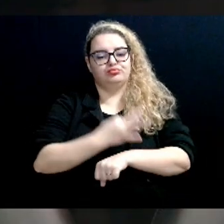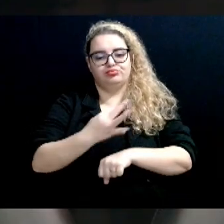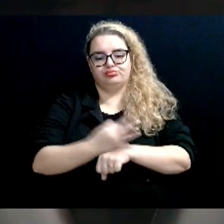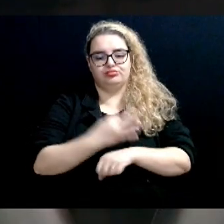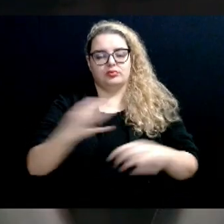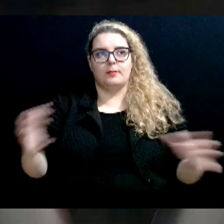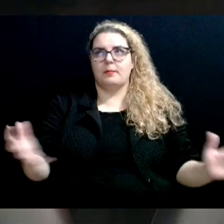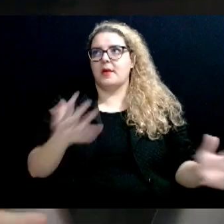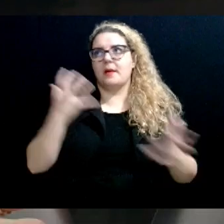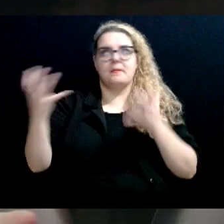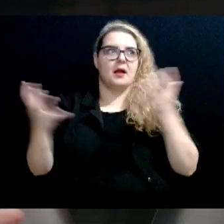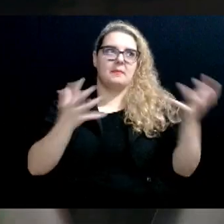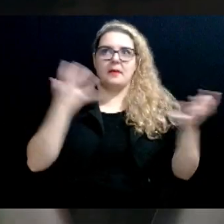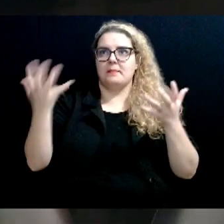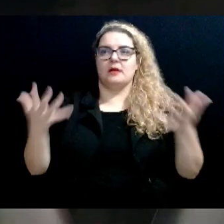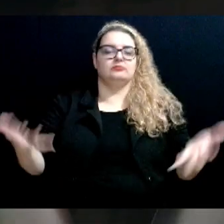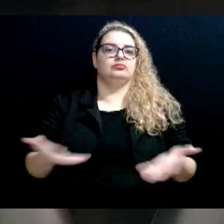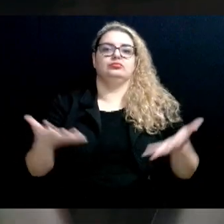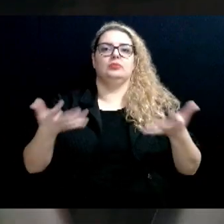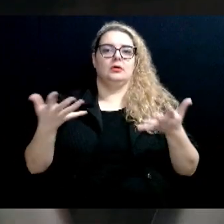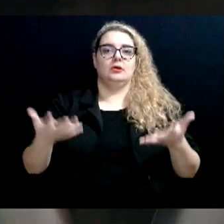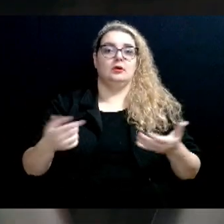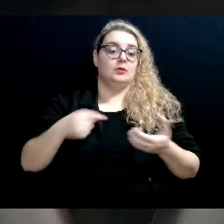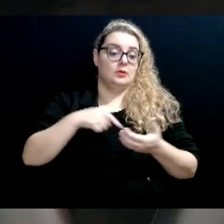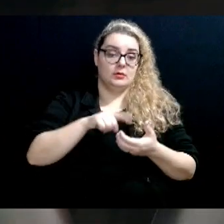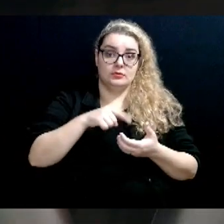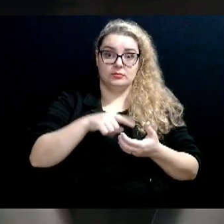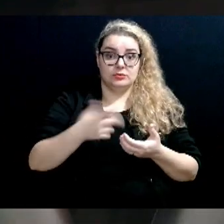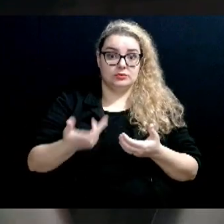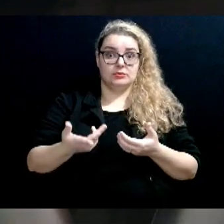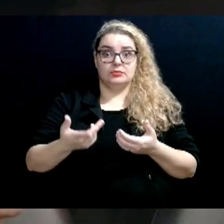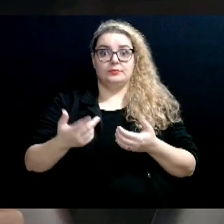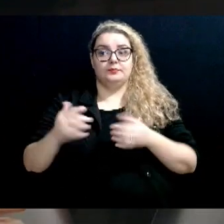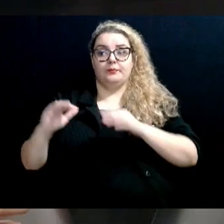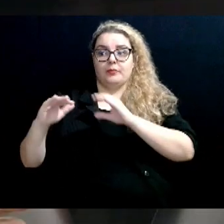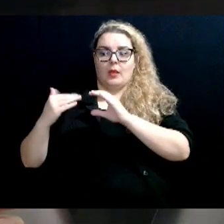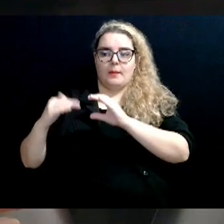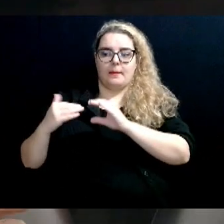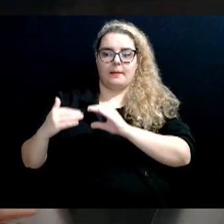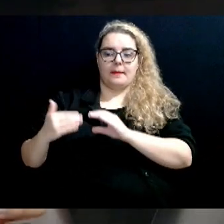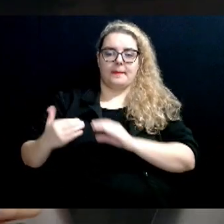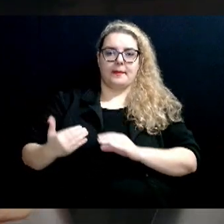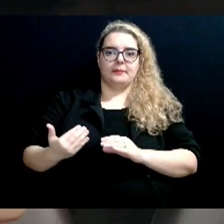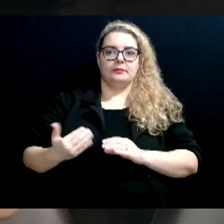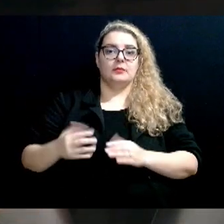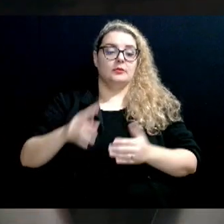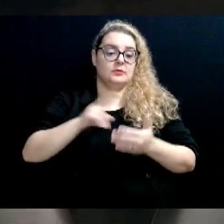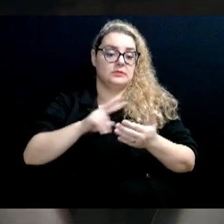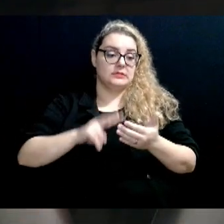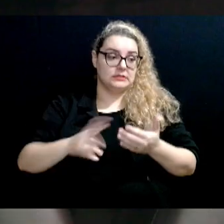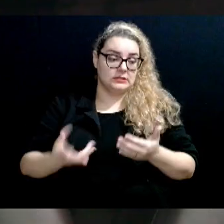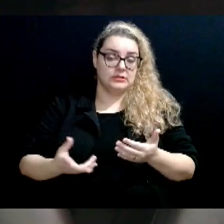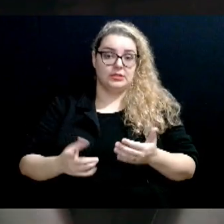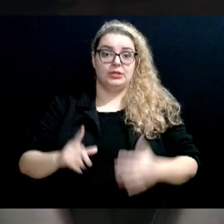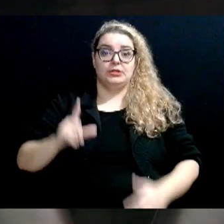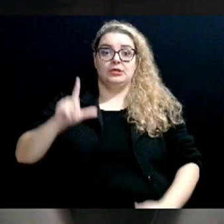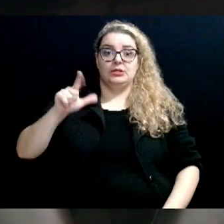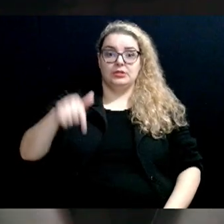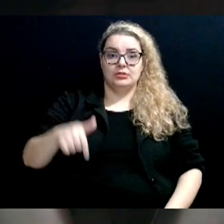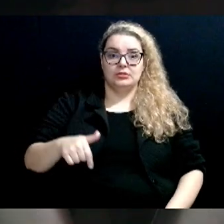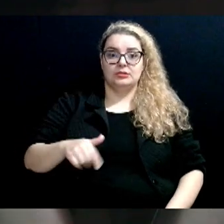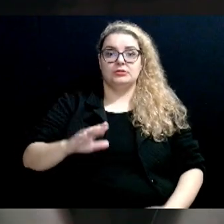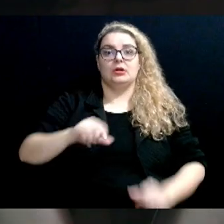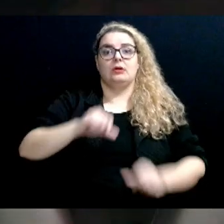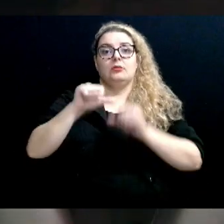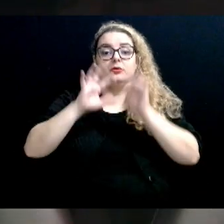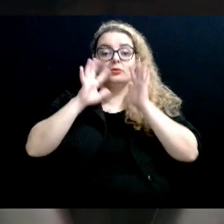Então, um celular é notificação chegando, você lendo, aí você já mudou a atenção para